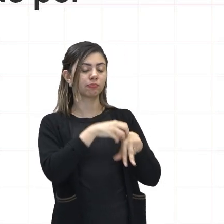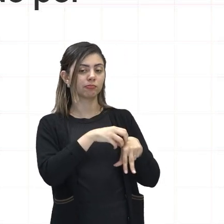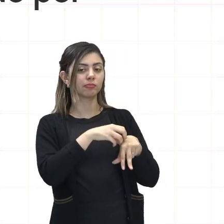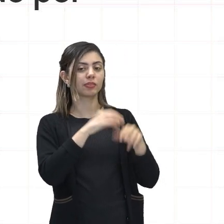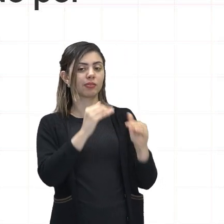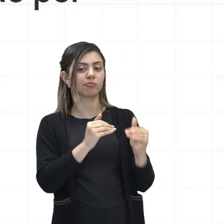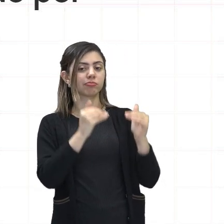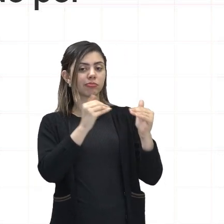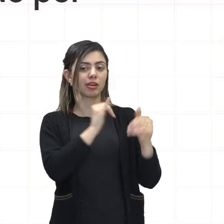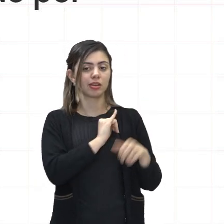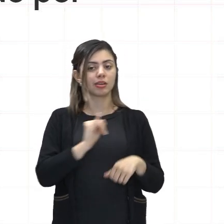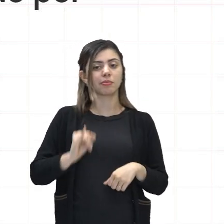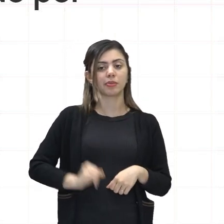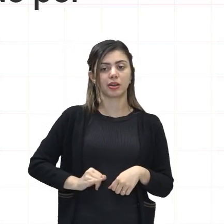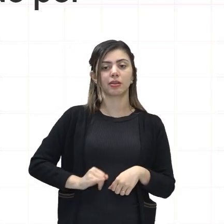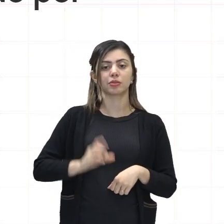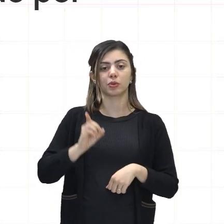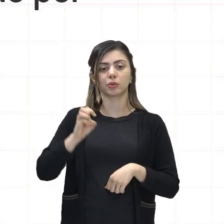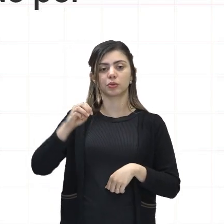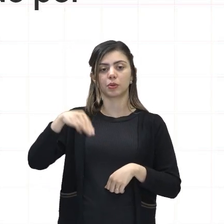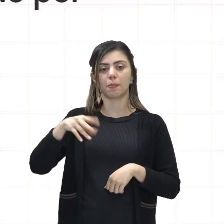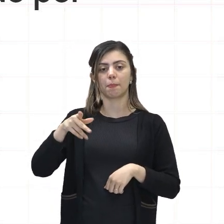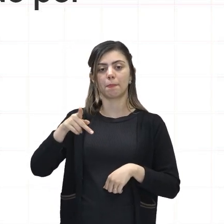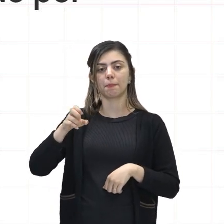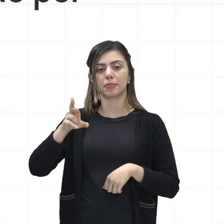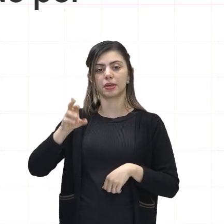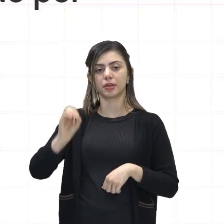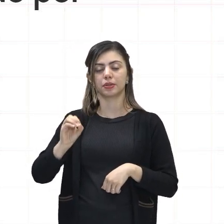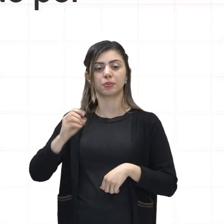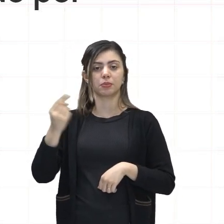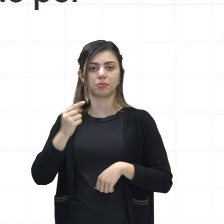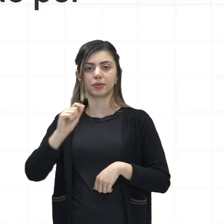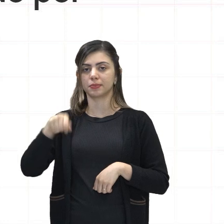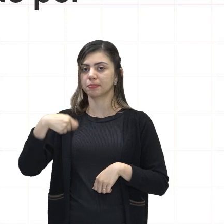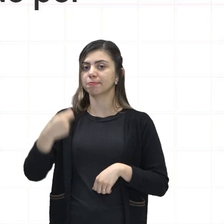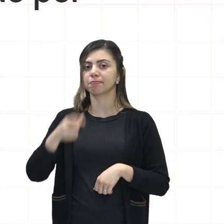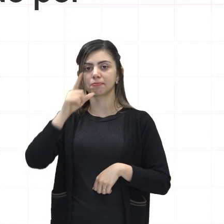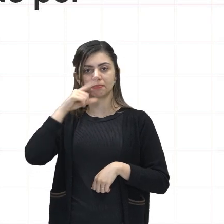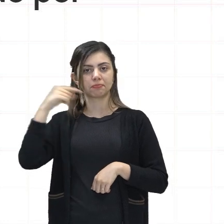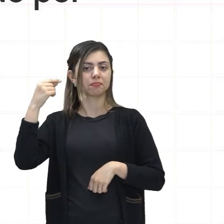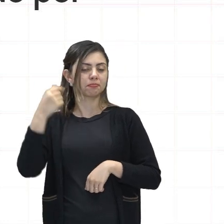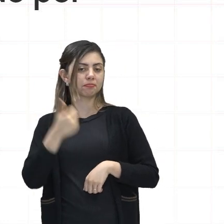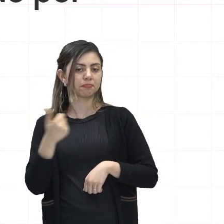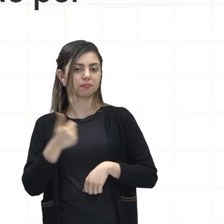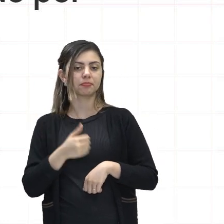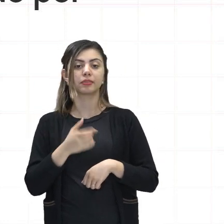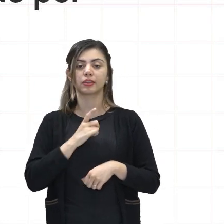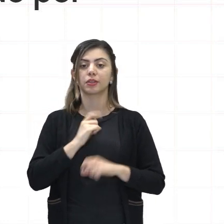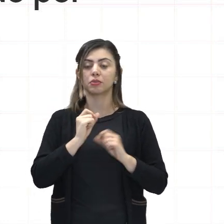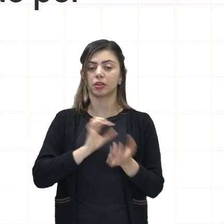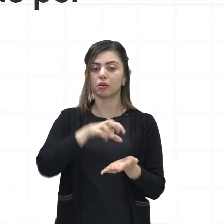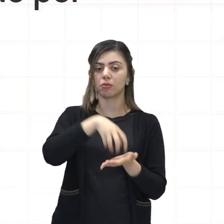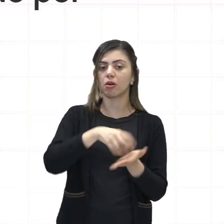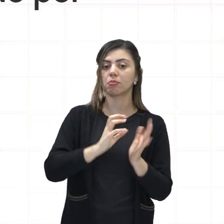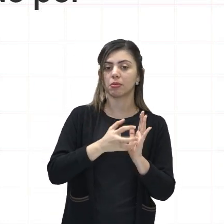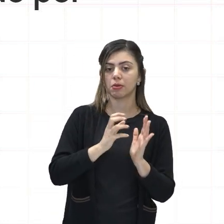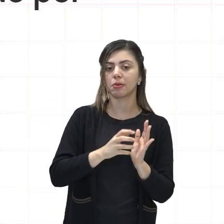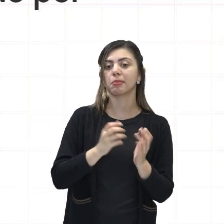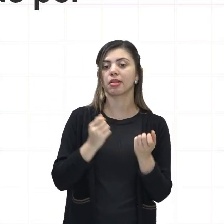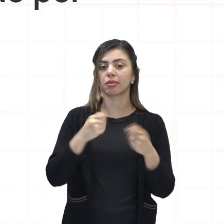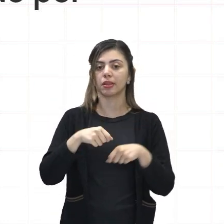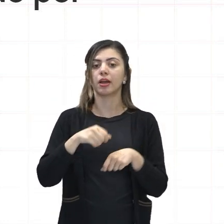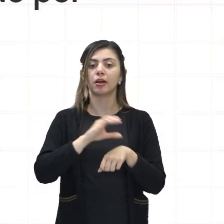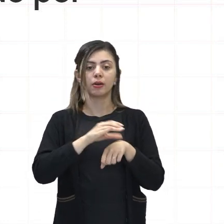imperador Dom Pedro I, que governava com o apoio de um conselho de ministros e de uma assembleia constituinte. Apesar